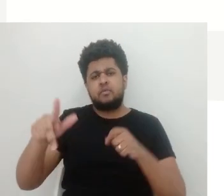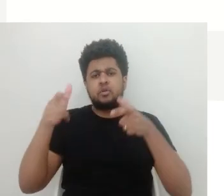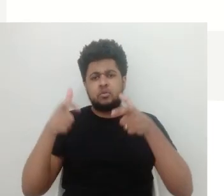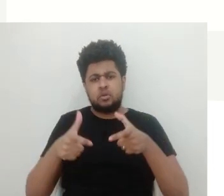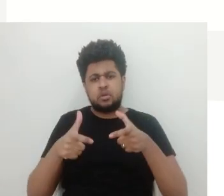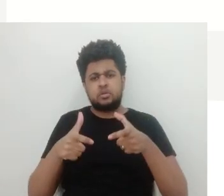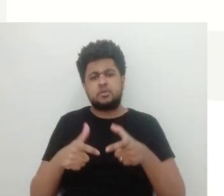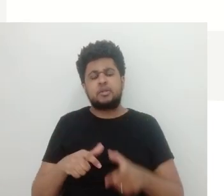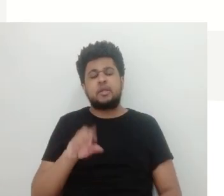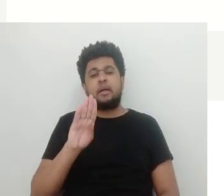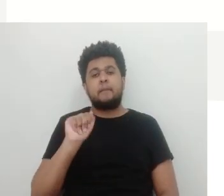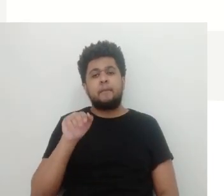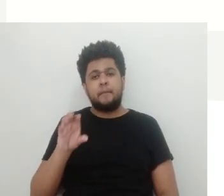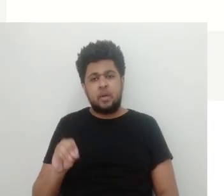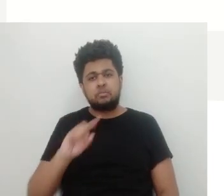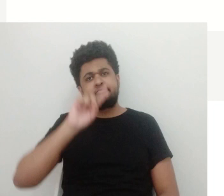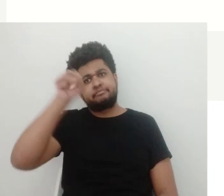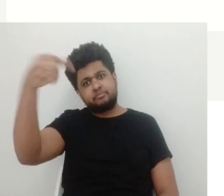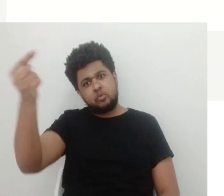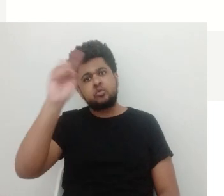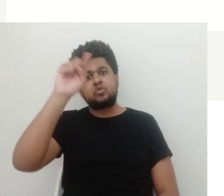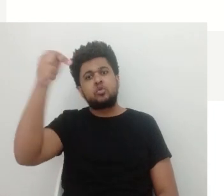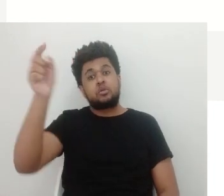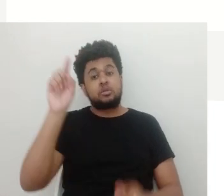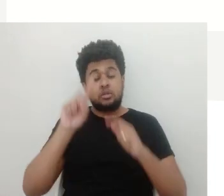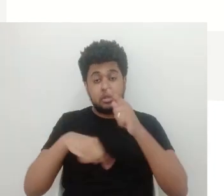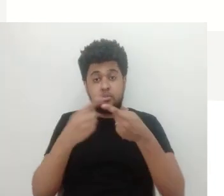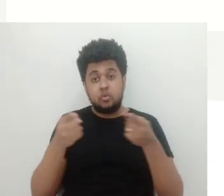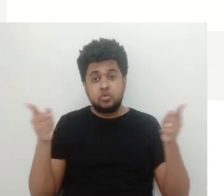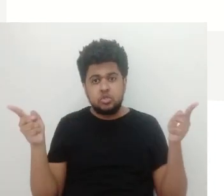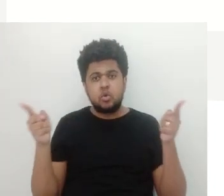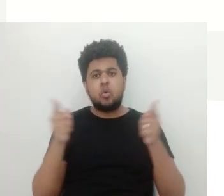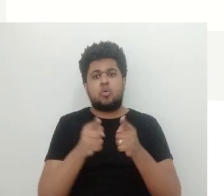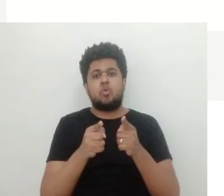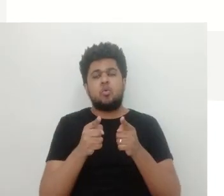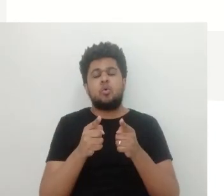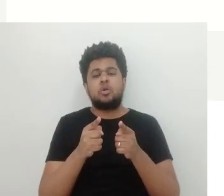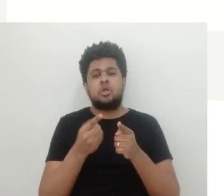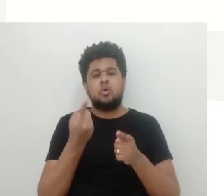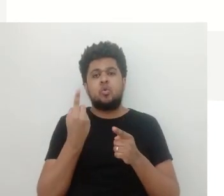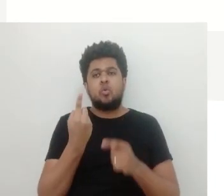extraordinário. Mas também eu quero usar a polissemia de inversão